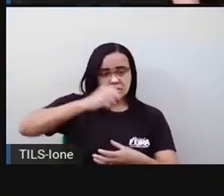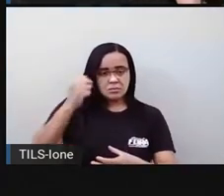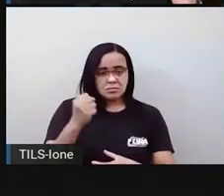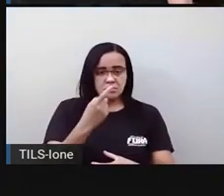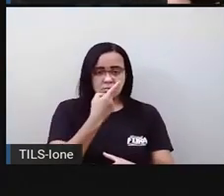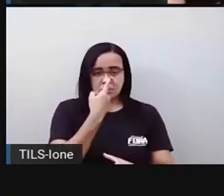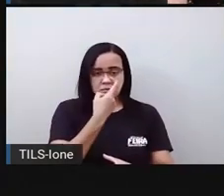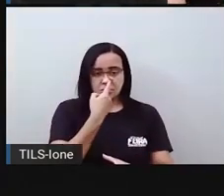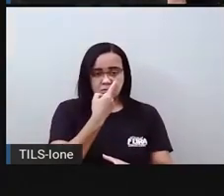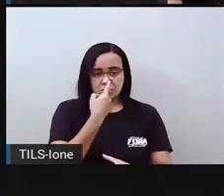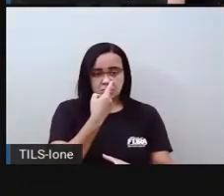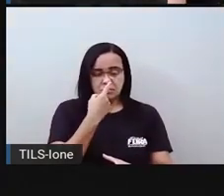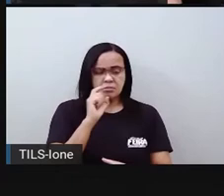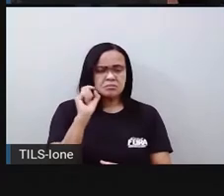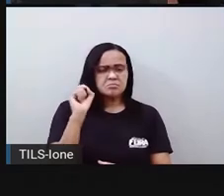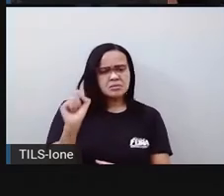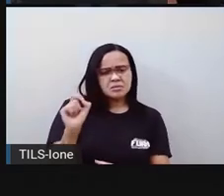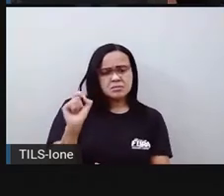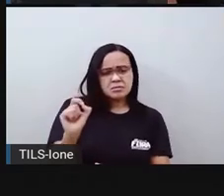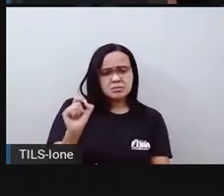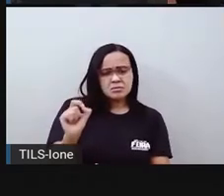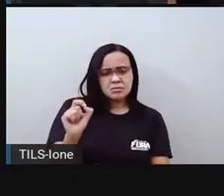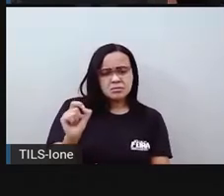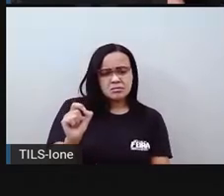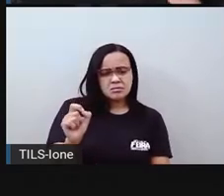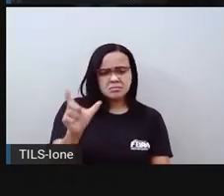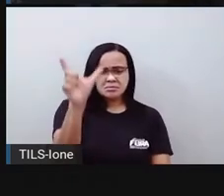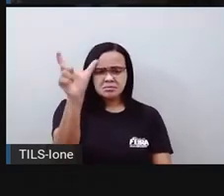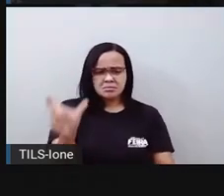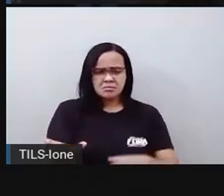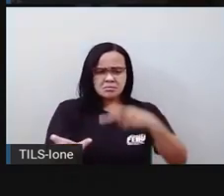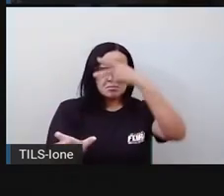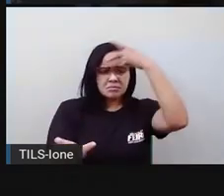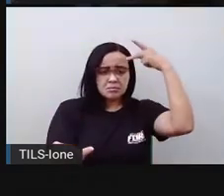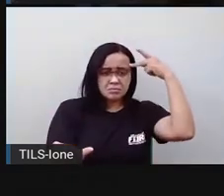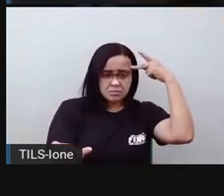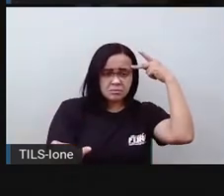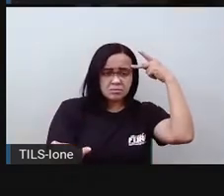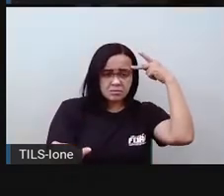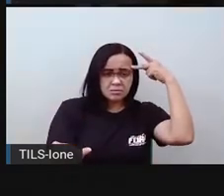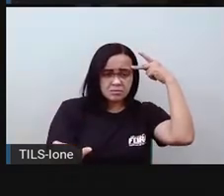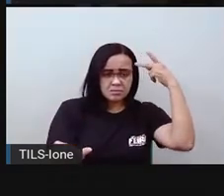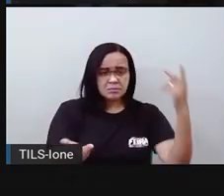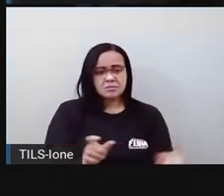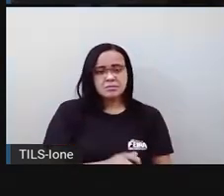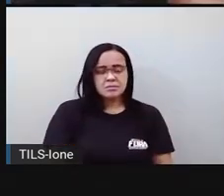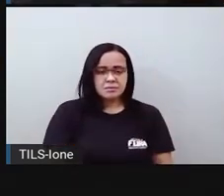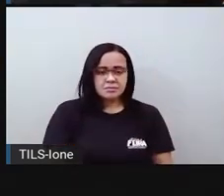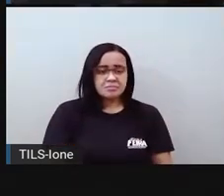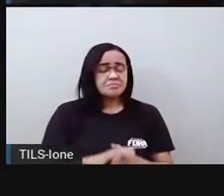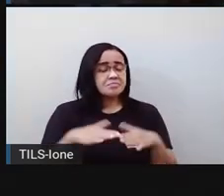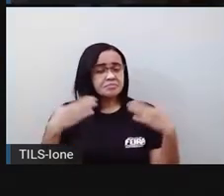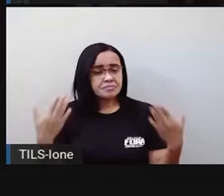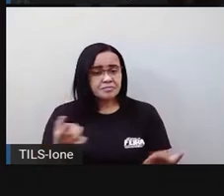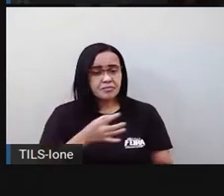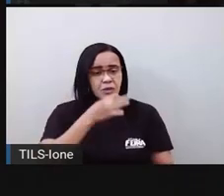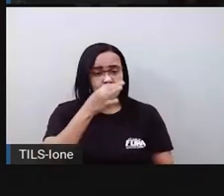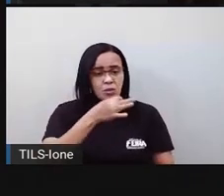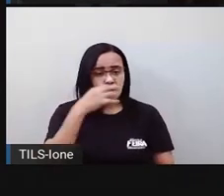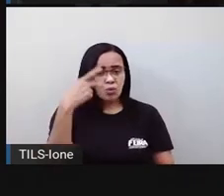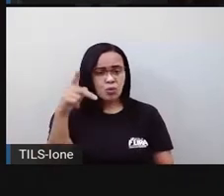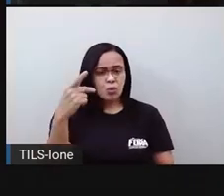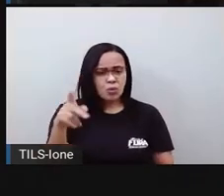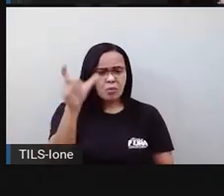biscoito? Quem será que foi? E aí, na sua opinião, quem será